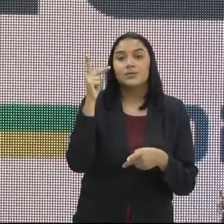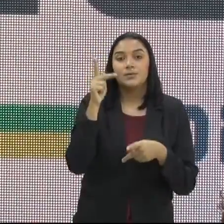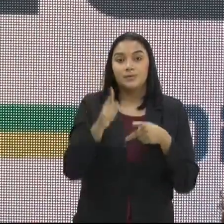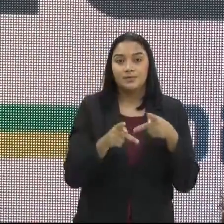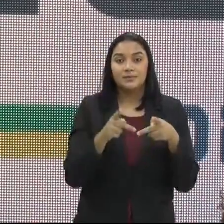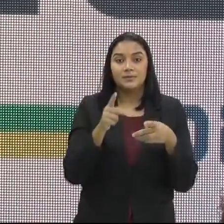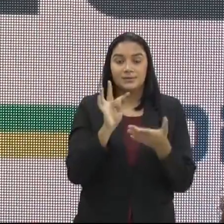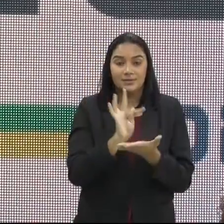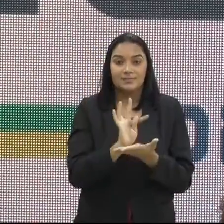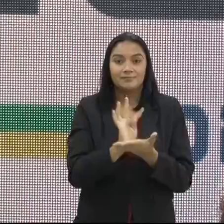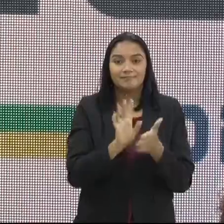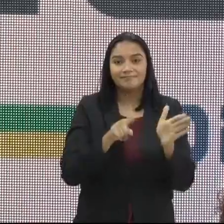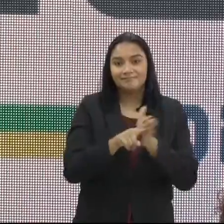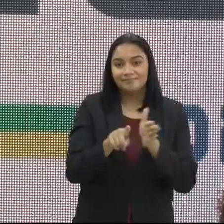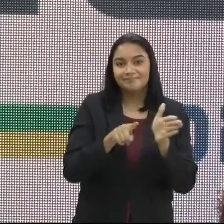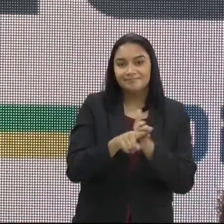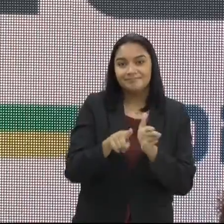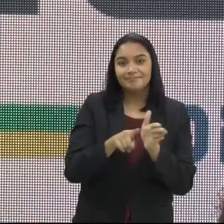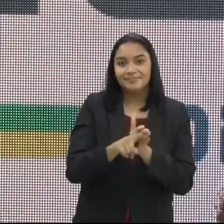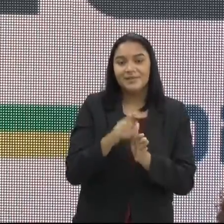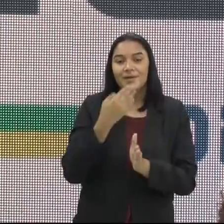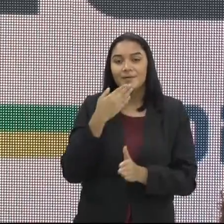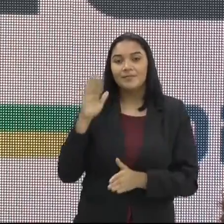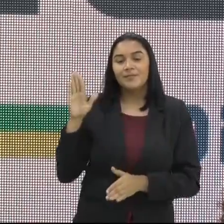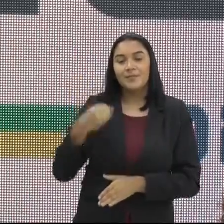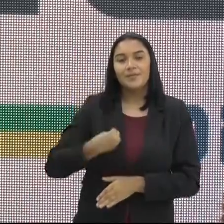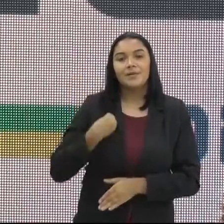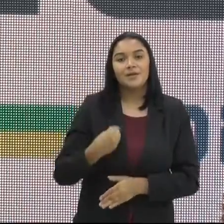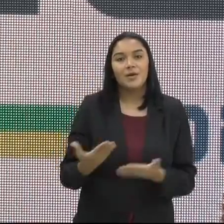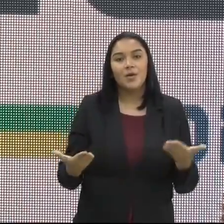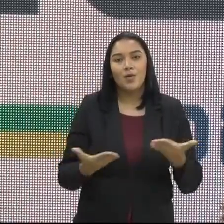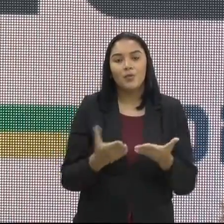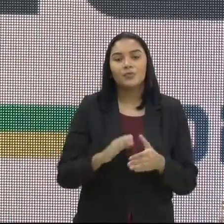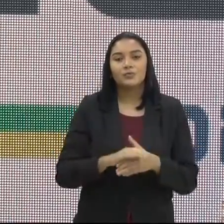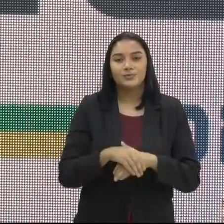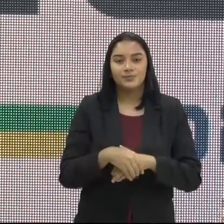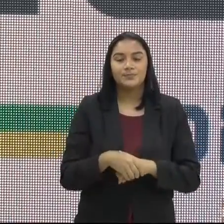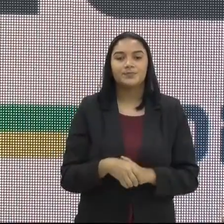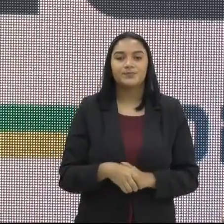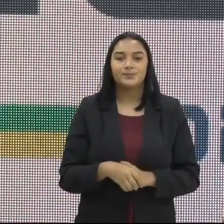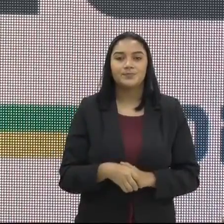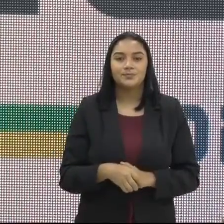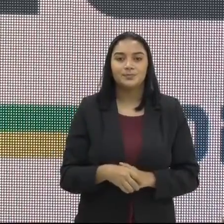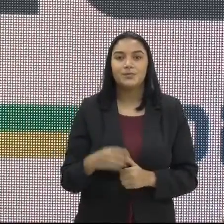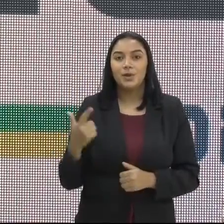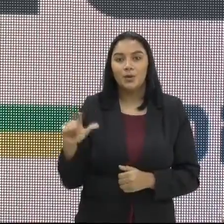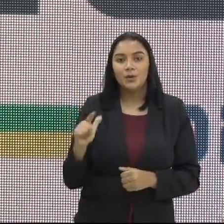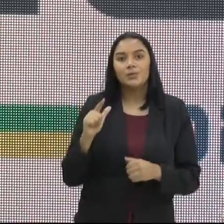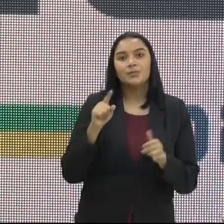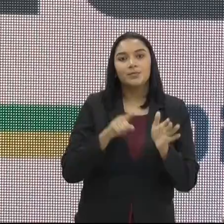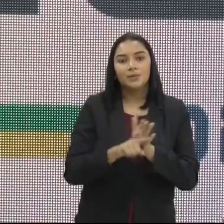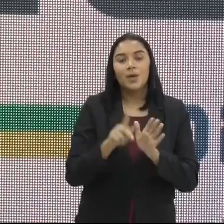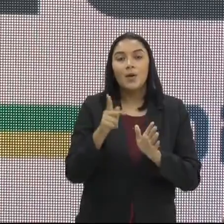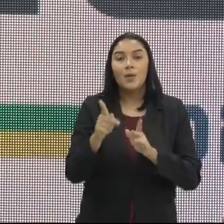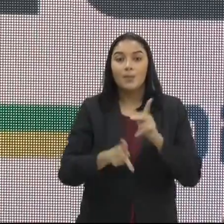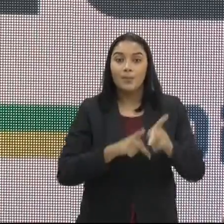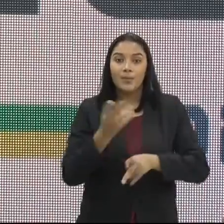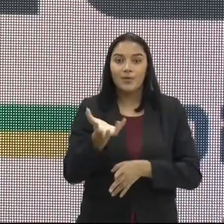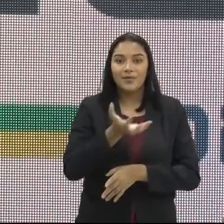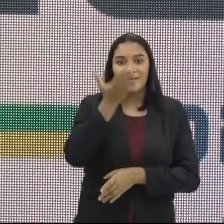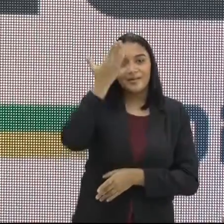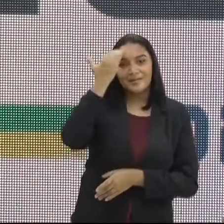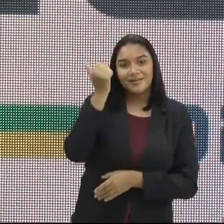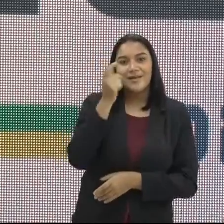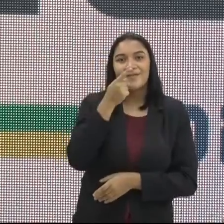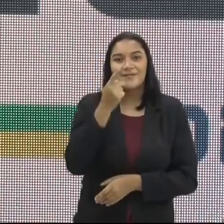livre demanda para os candidatos que estão presentes aqui nesta noite. Vamos à nossa próxima questão. O povo quer saber.